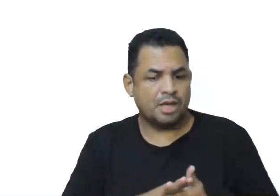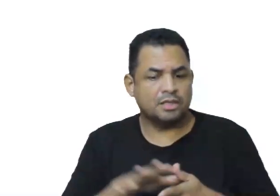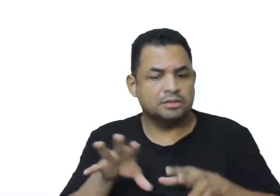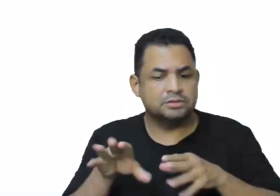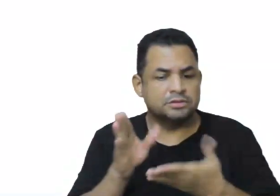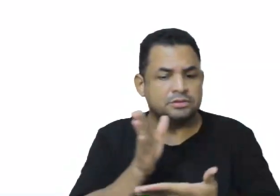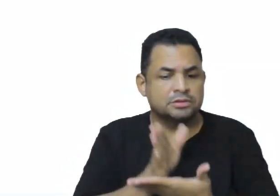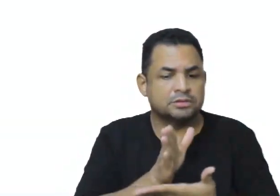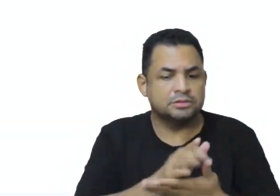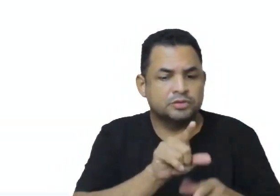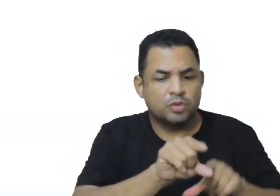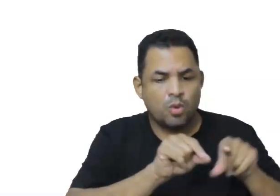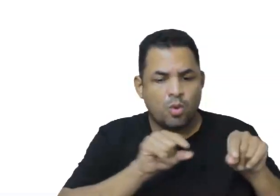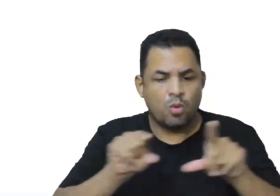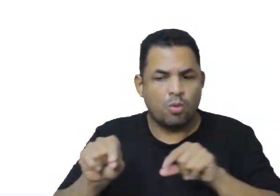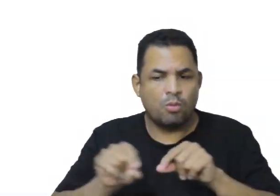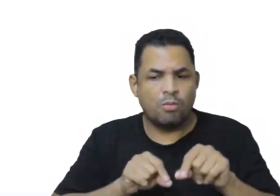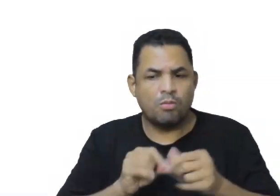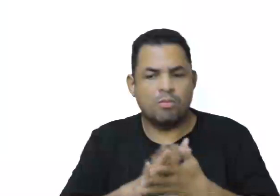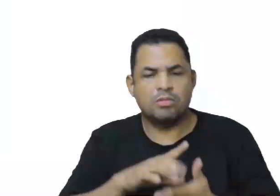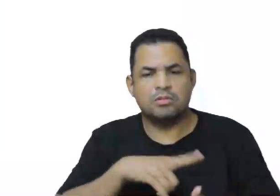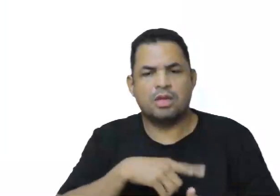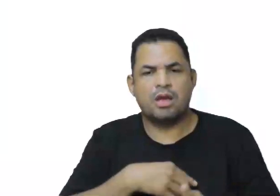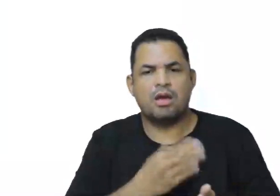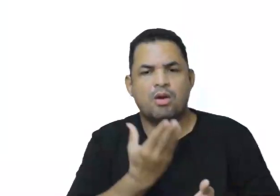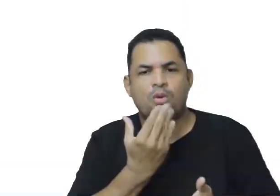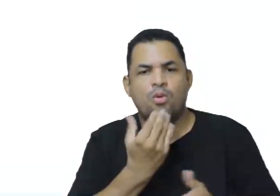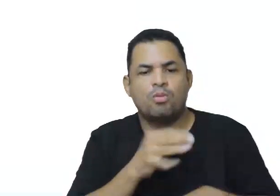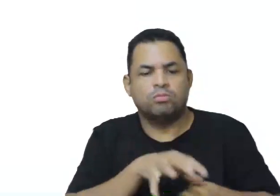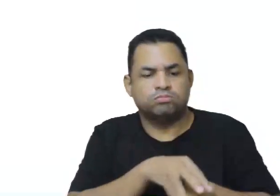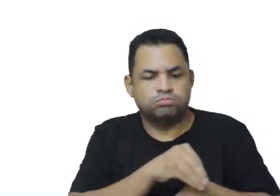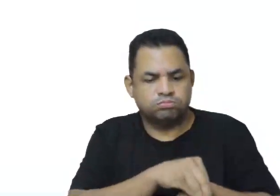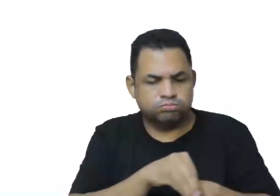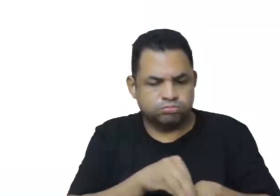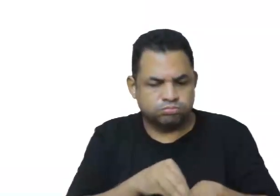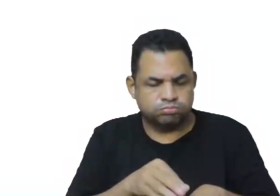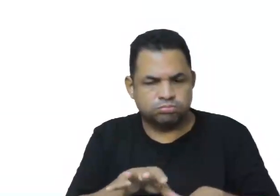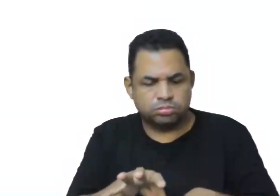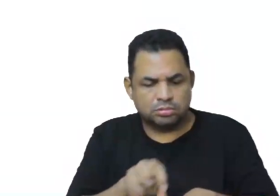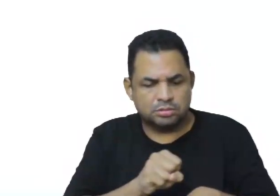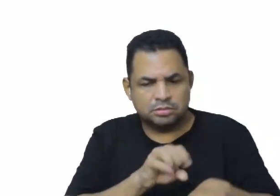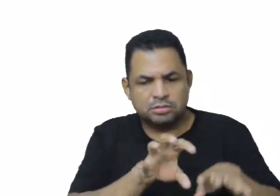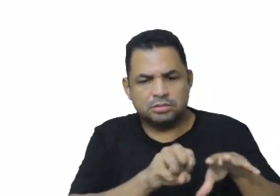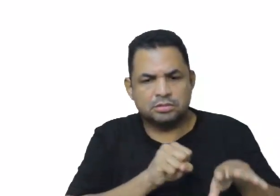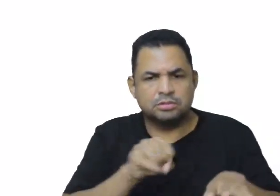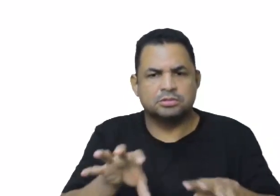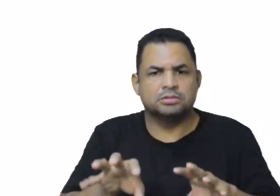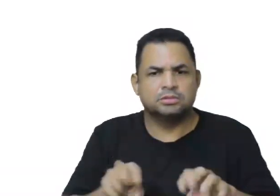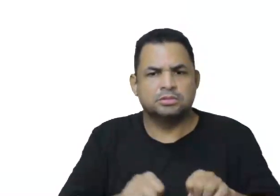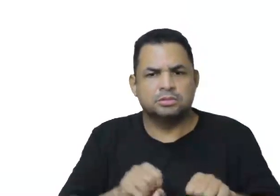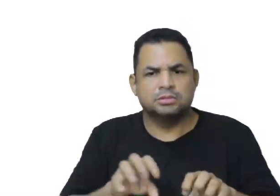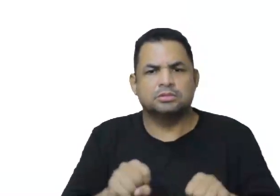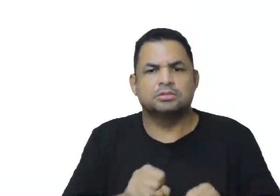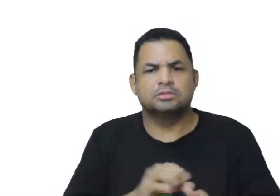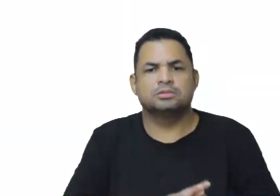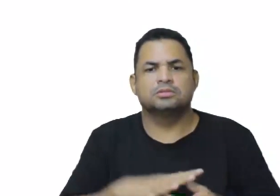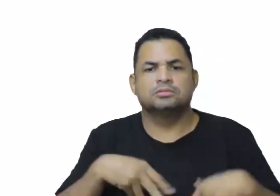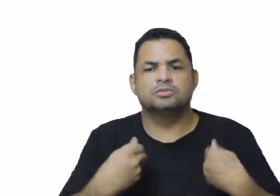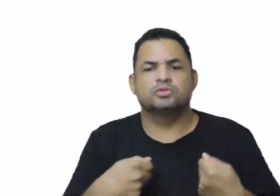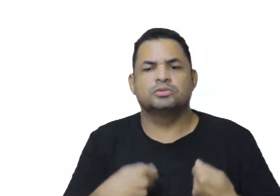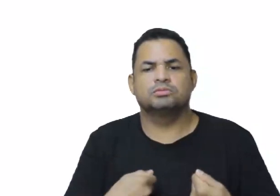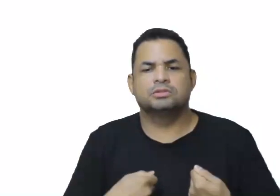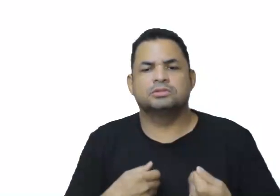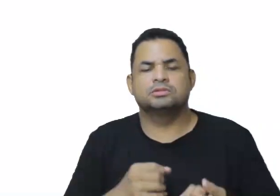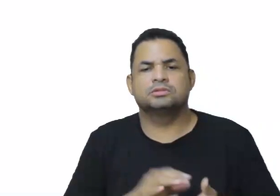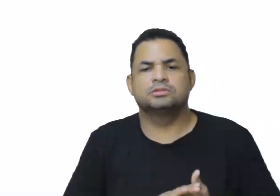seleção, ou seja, a gente ingere a comida e o nosso organismo vai puxar, digamos assim, dessa comida tudo o que ele